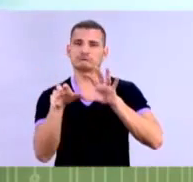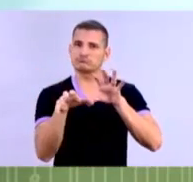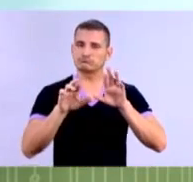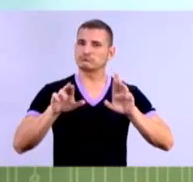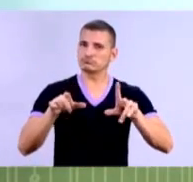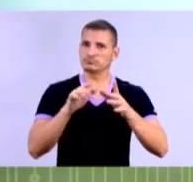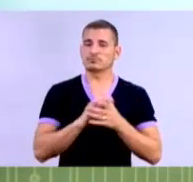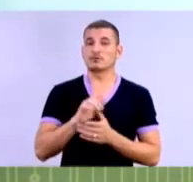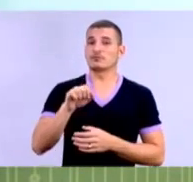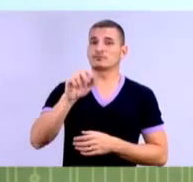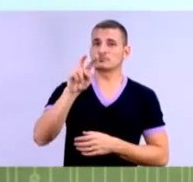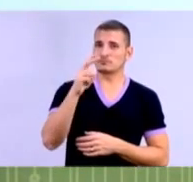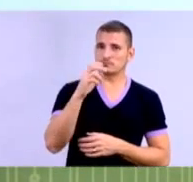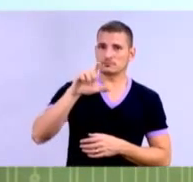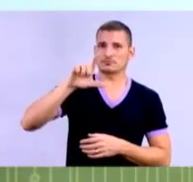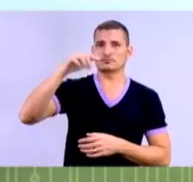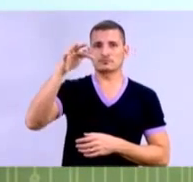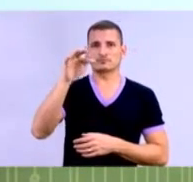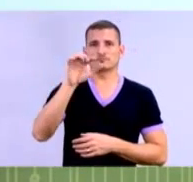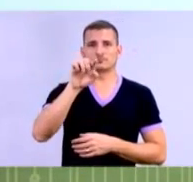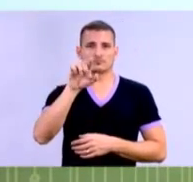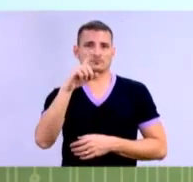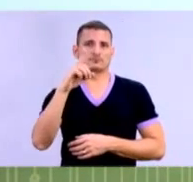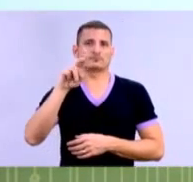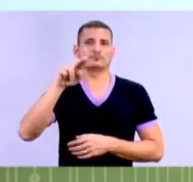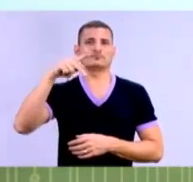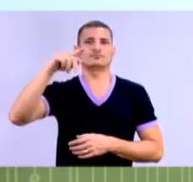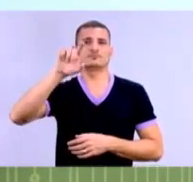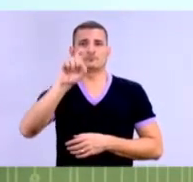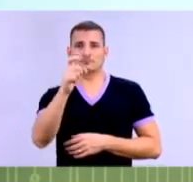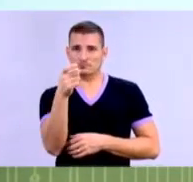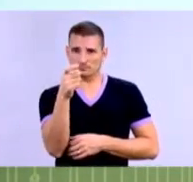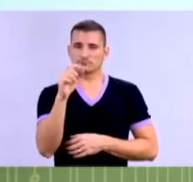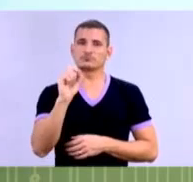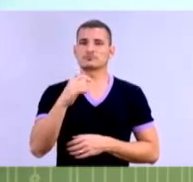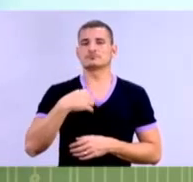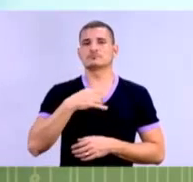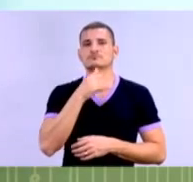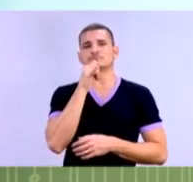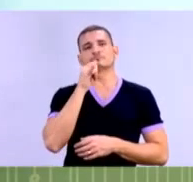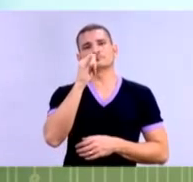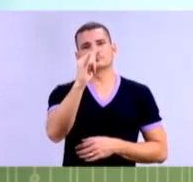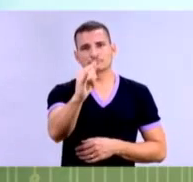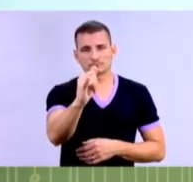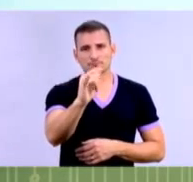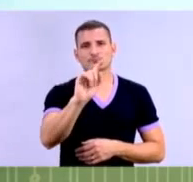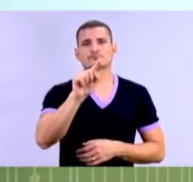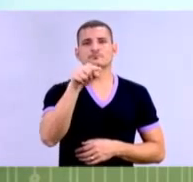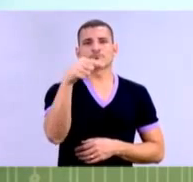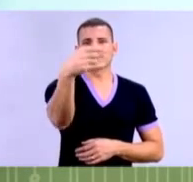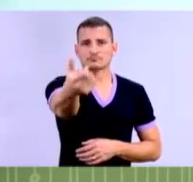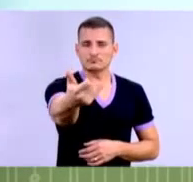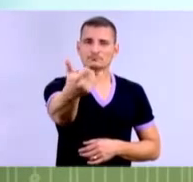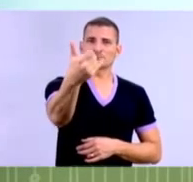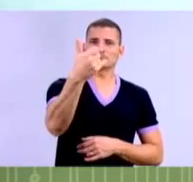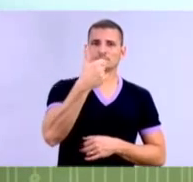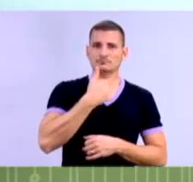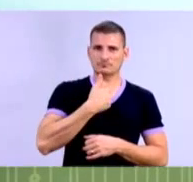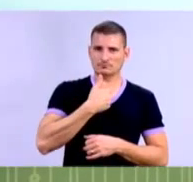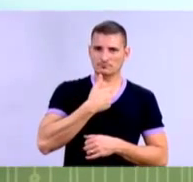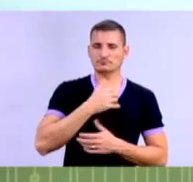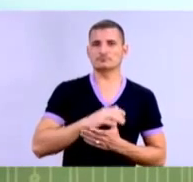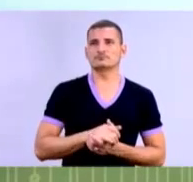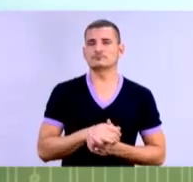pode ser half duplex, ou seja, eu falo com vocês, depois que vocês falam, depois que eu falo, vocês falam comigo. Um